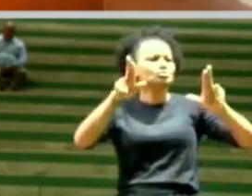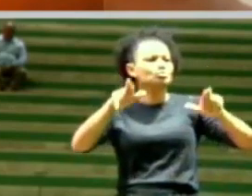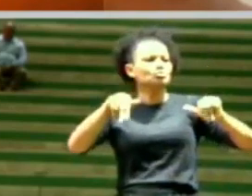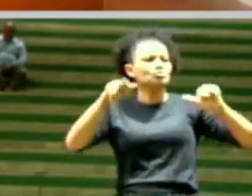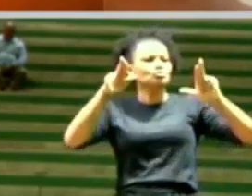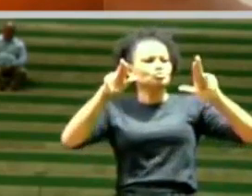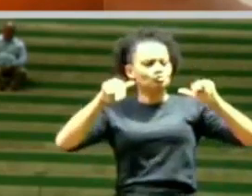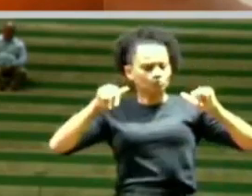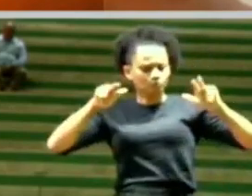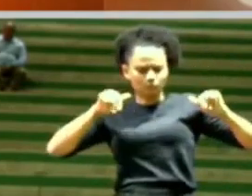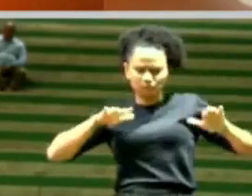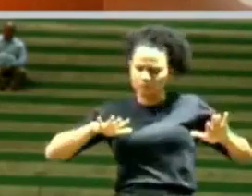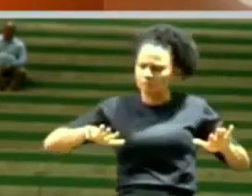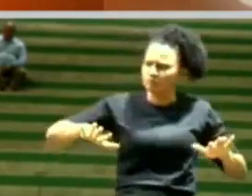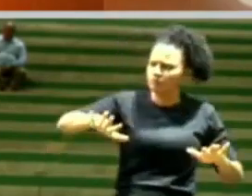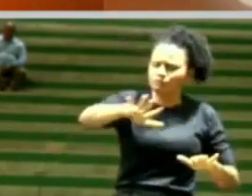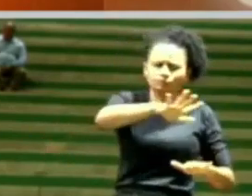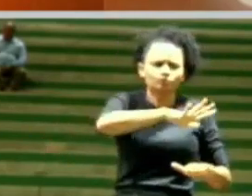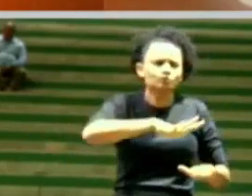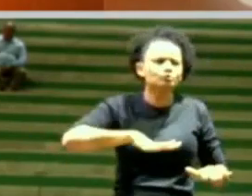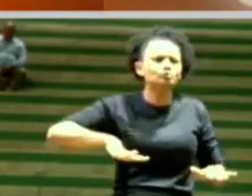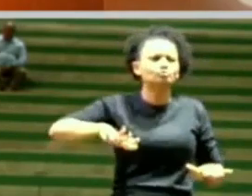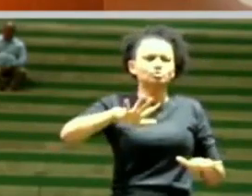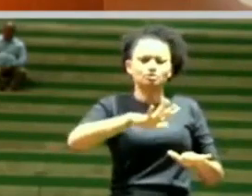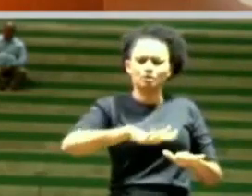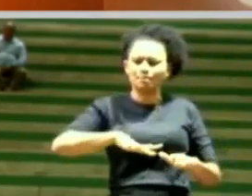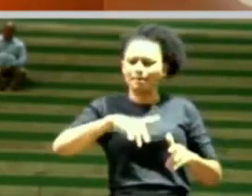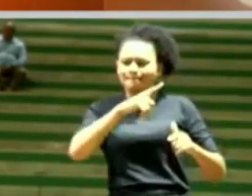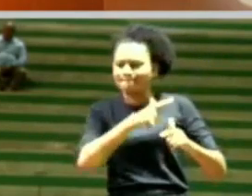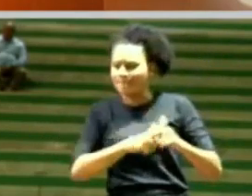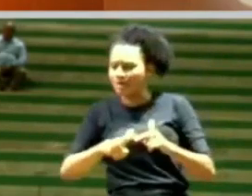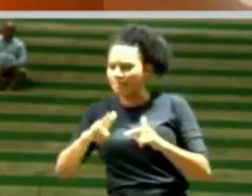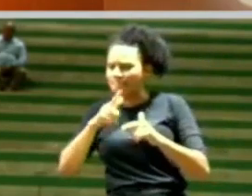em cenário que não tivesse crise.